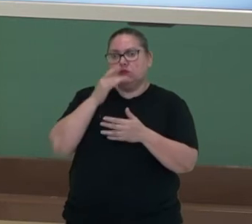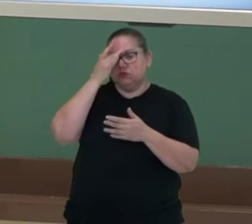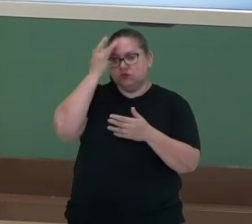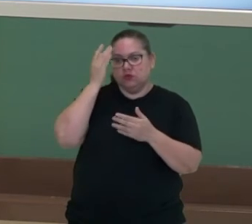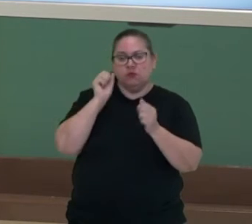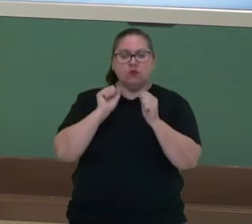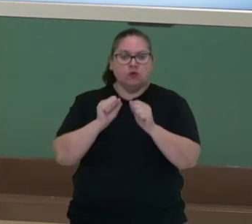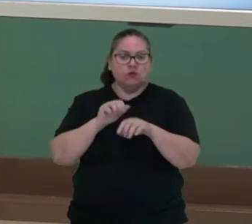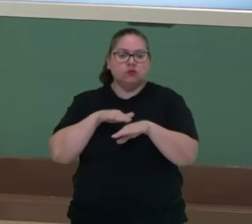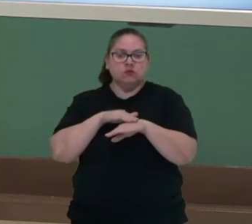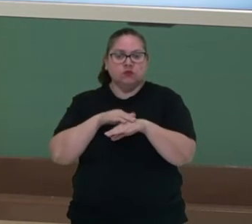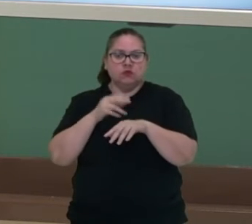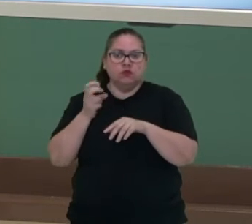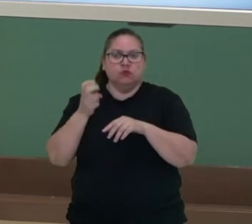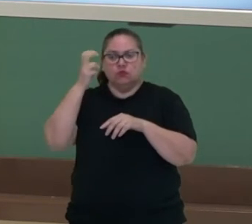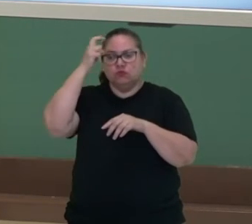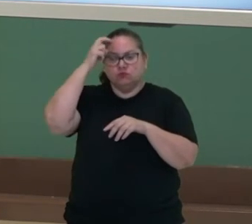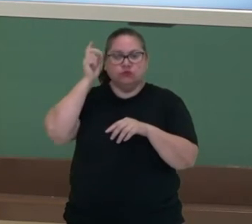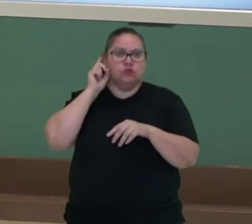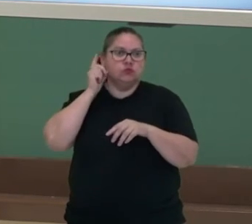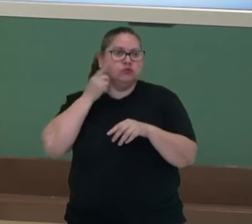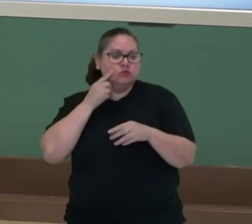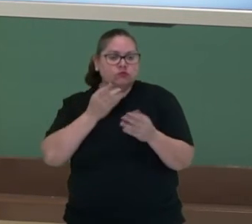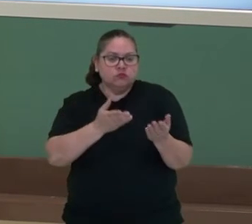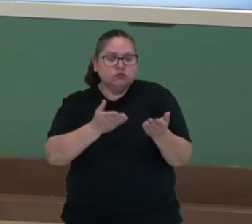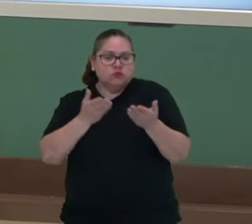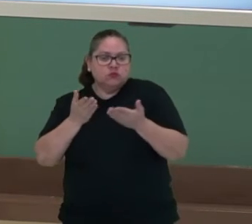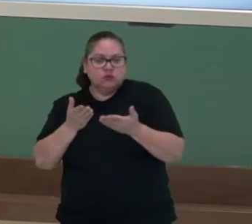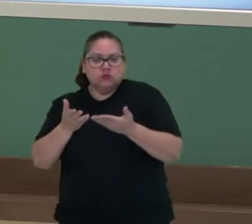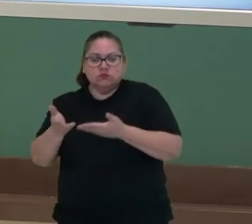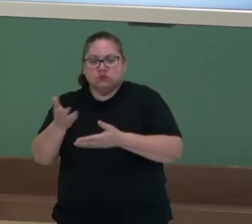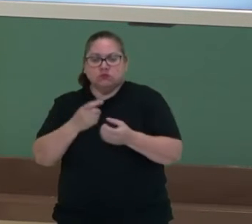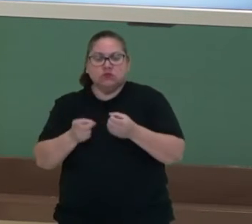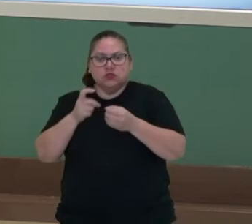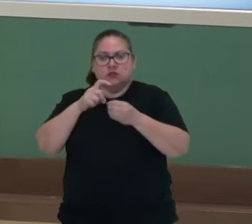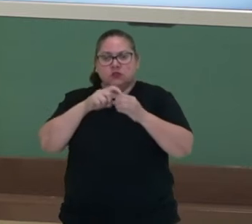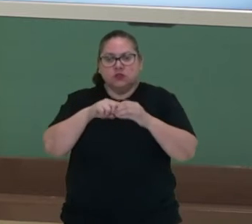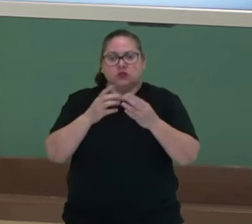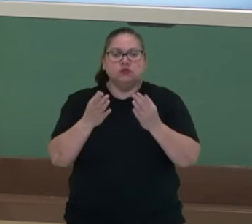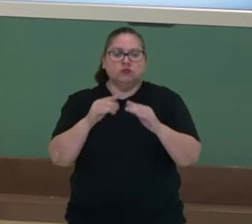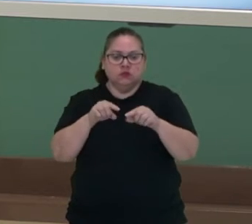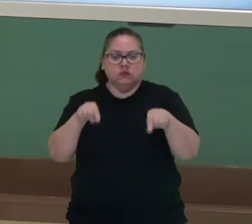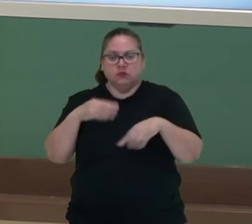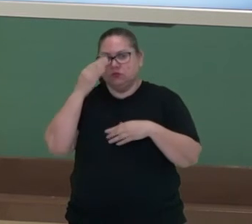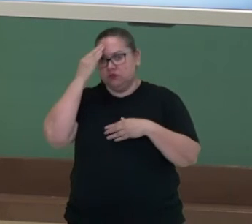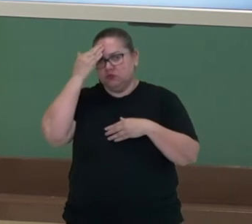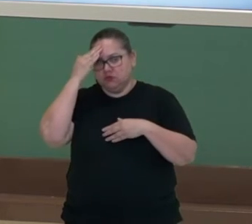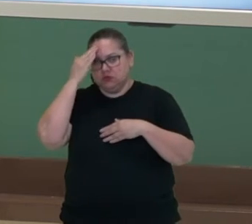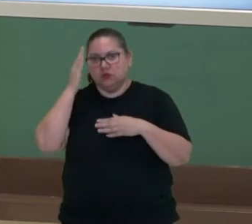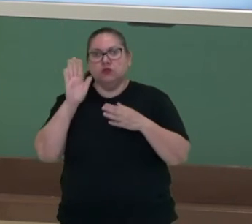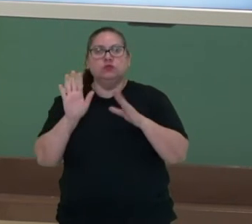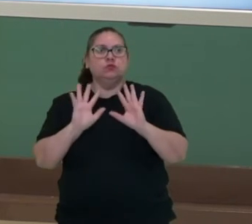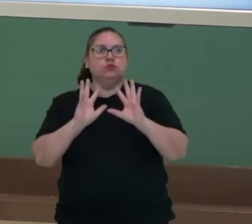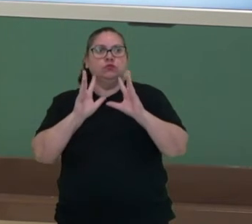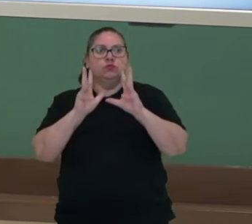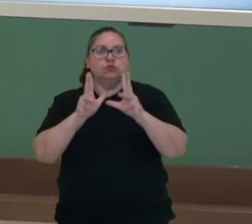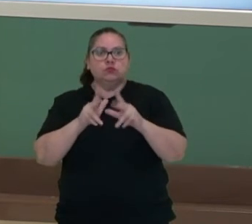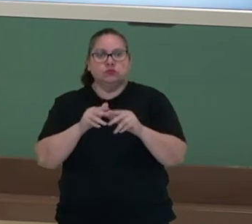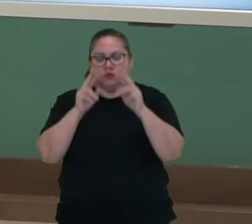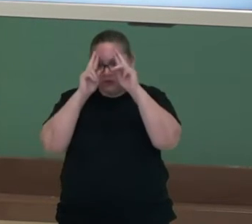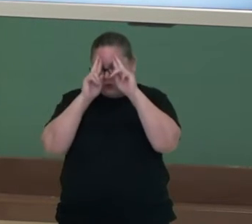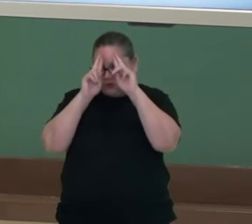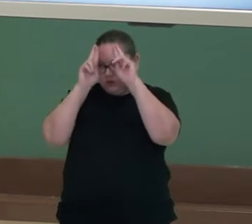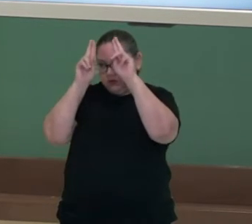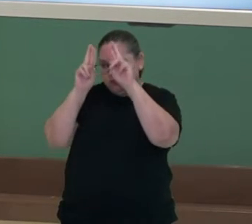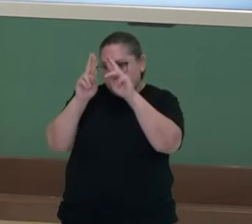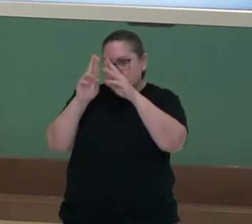né, falar sobre a cultura surda, trazer esses elementos, e assim a gente pode compreender, entender e principalmente